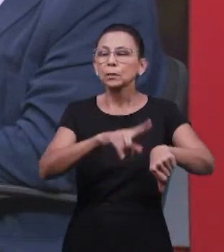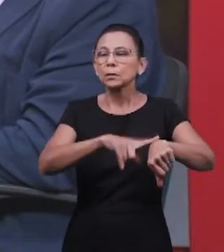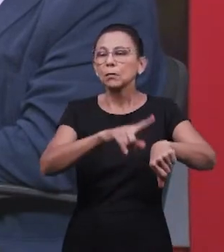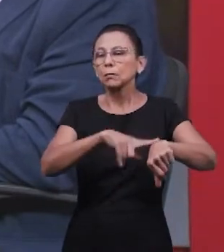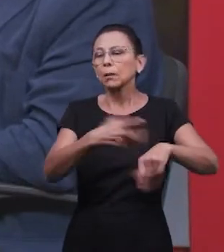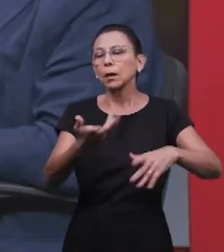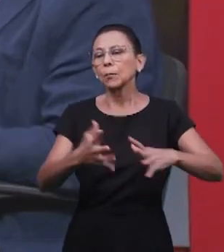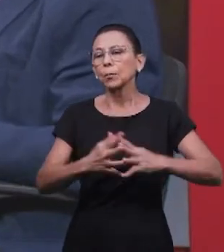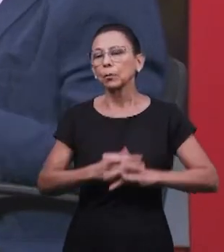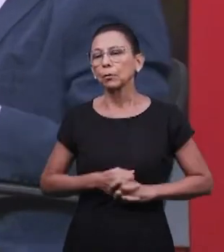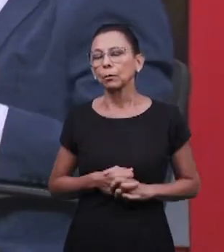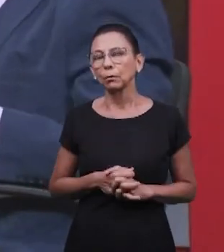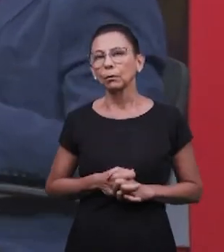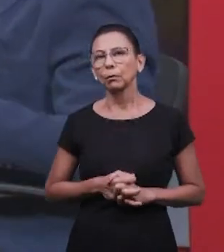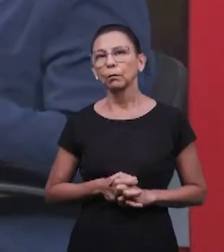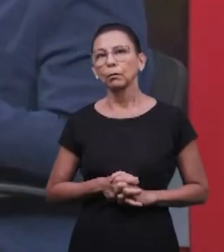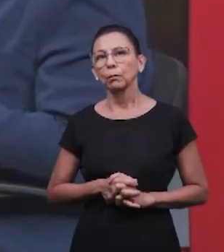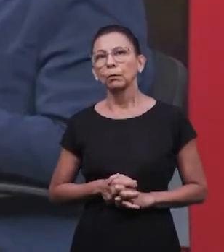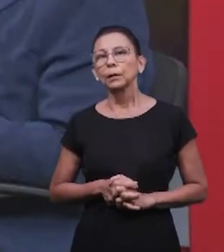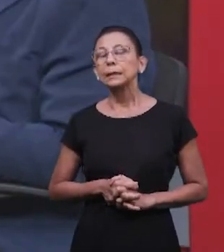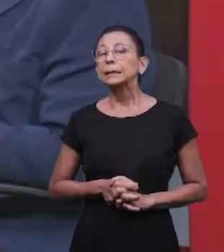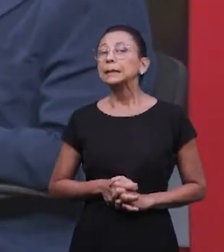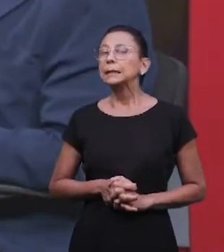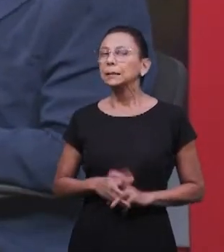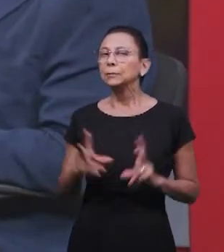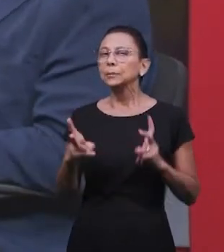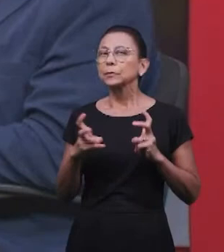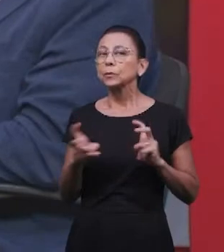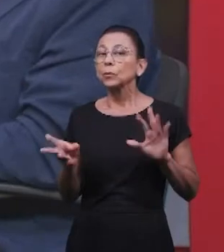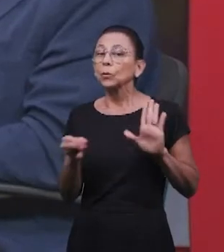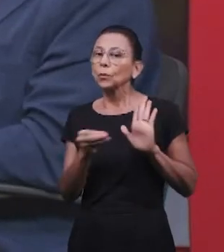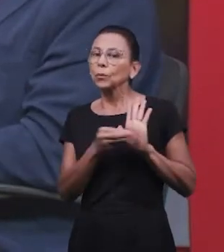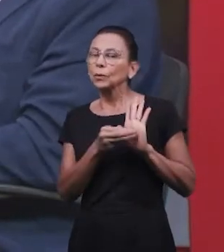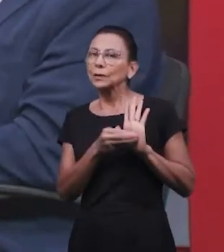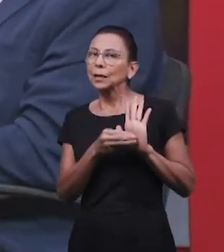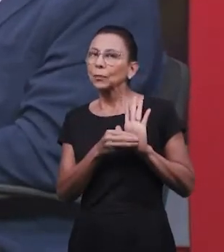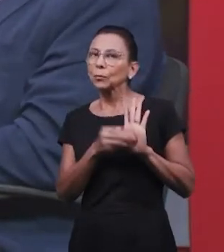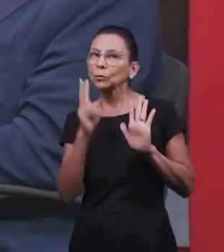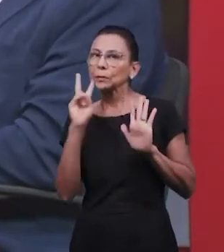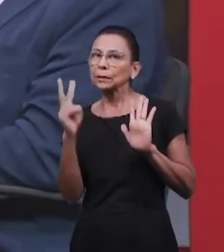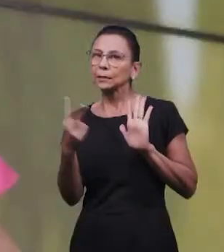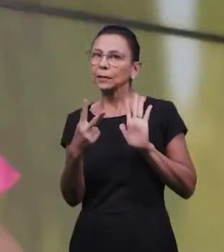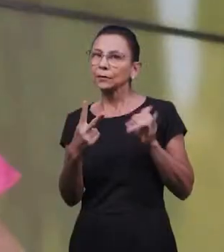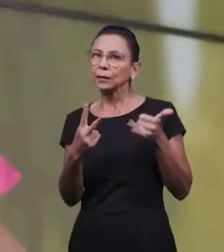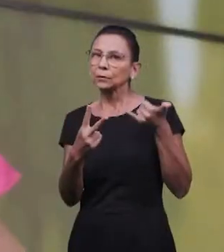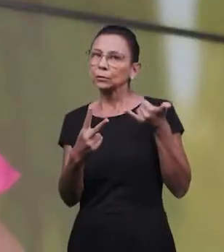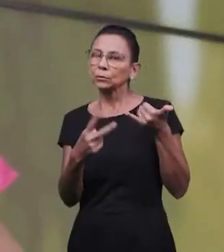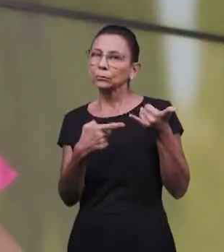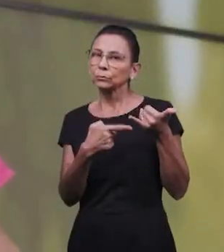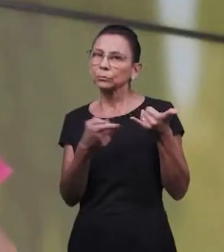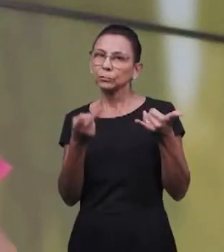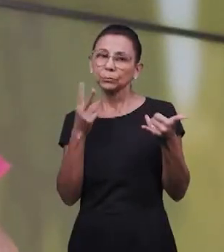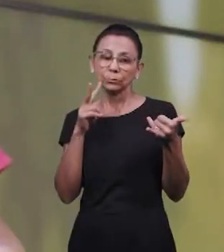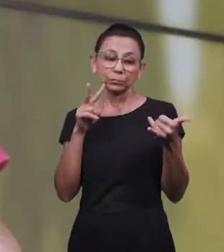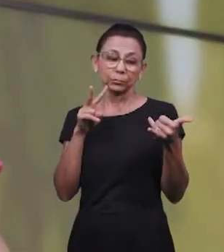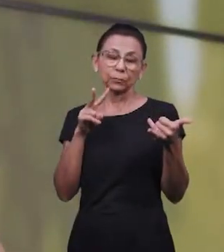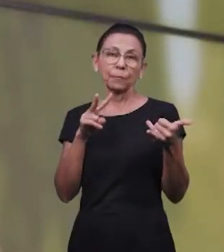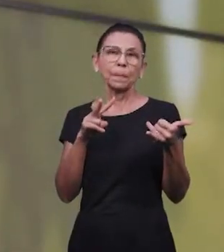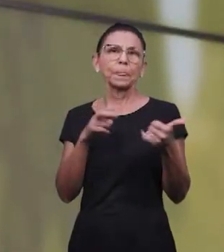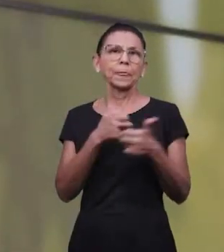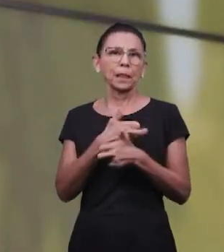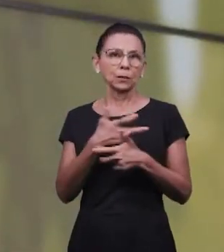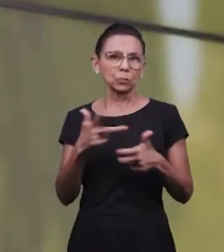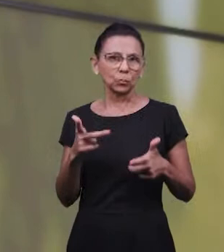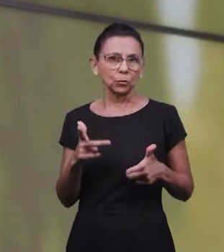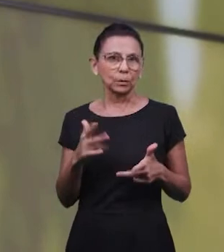Qual é o conteúdo que ele está vendo aqui? Porque hoje tem muitos casos complexos acontecendo, mas